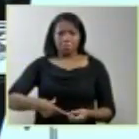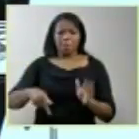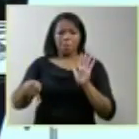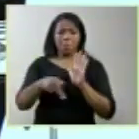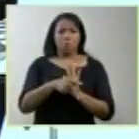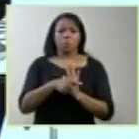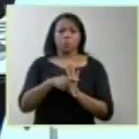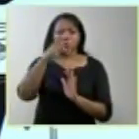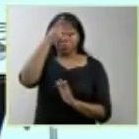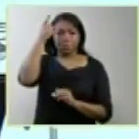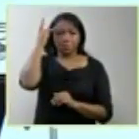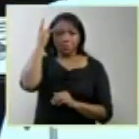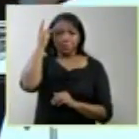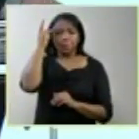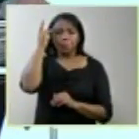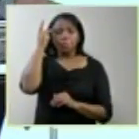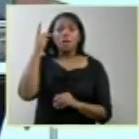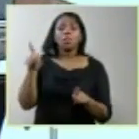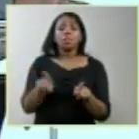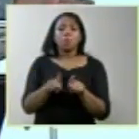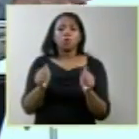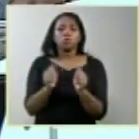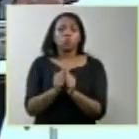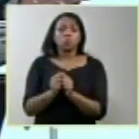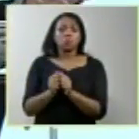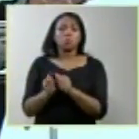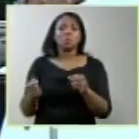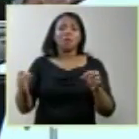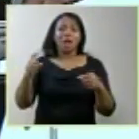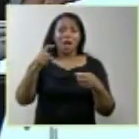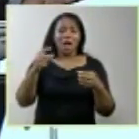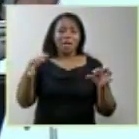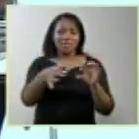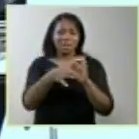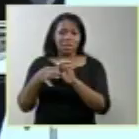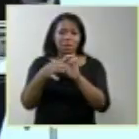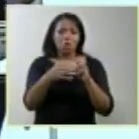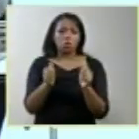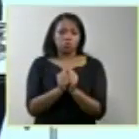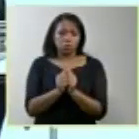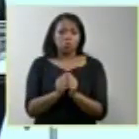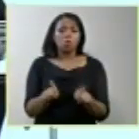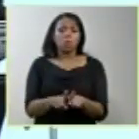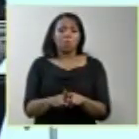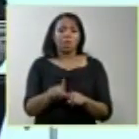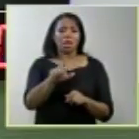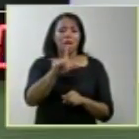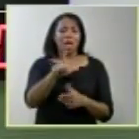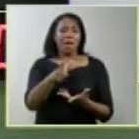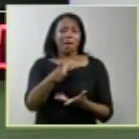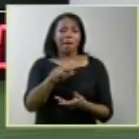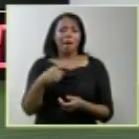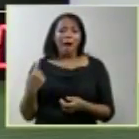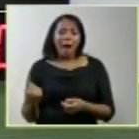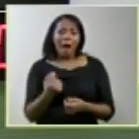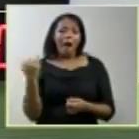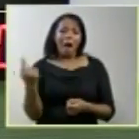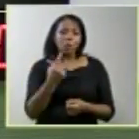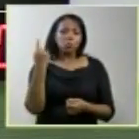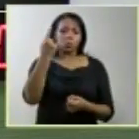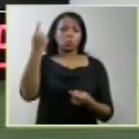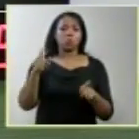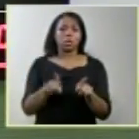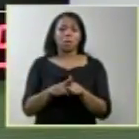são multifatoriais. São dadas por uma interação entre a genética e o meio ambiente. A altura, a cor do cabelo, a cor dos olhos, o peso, a